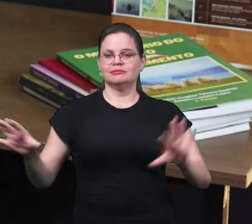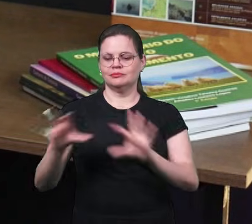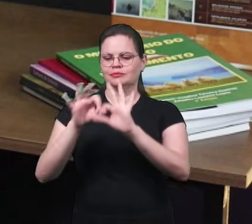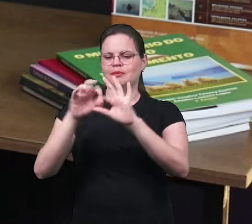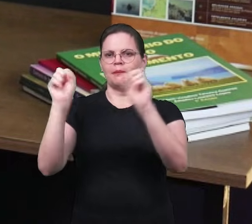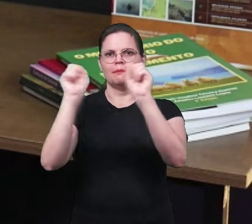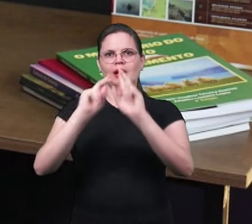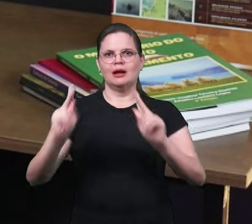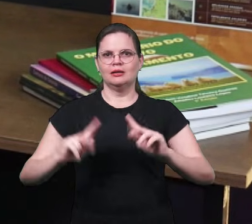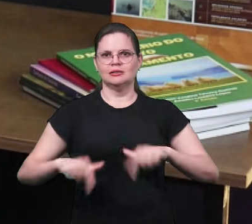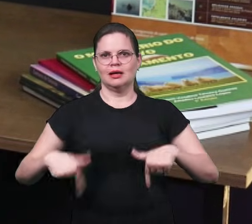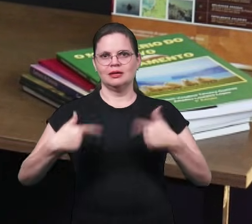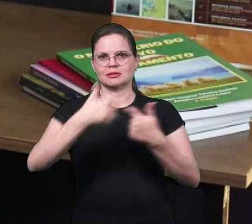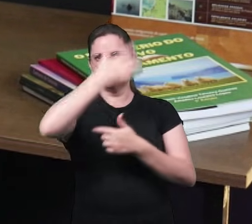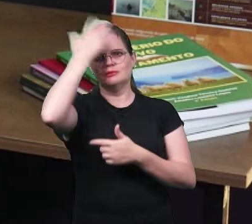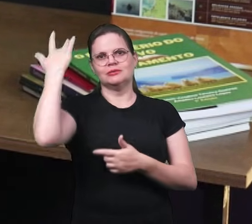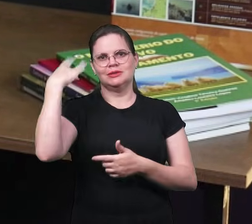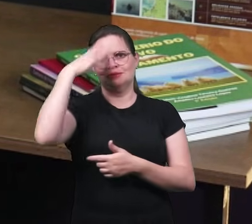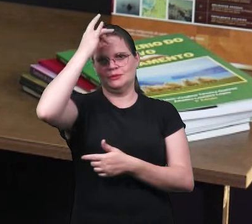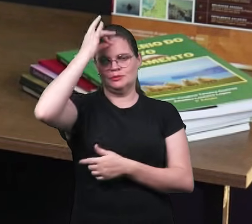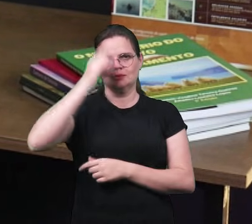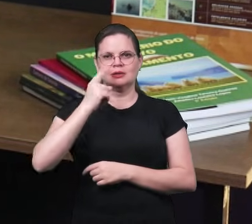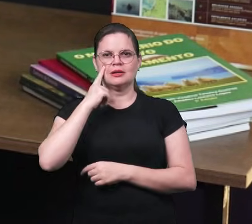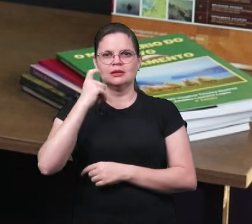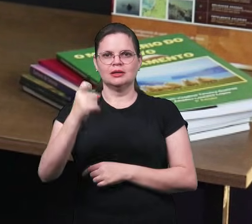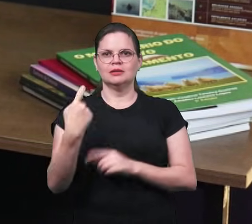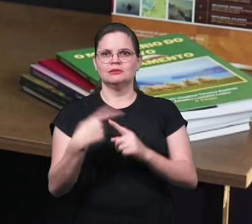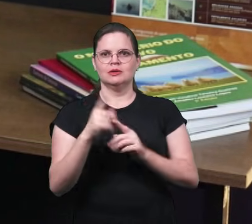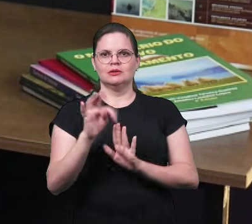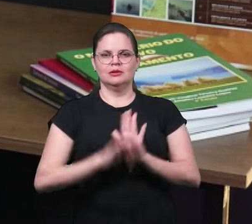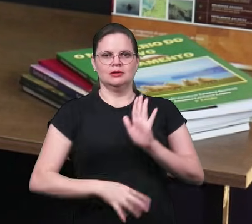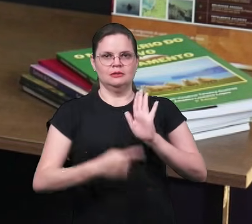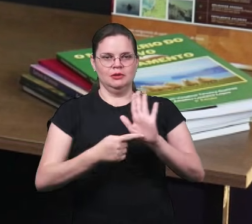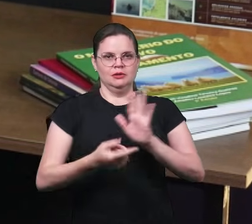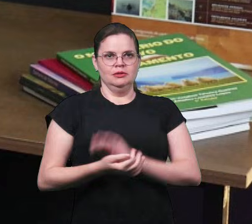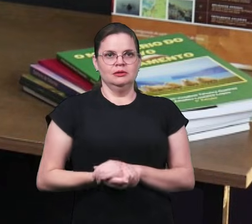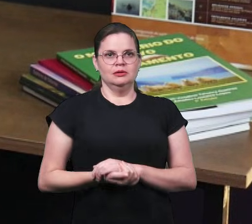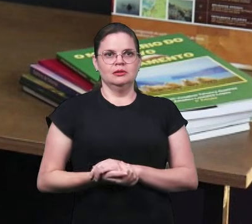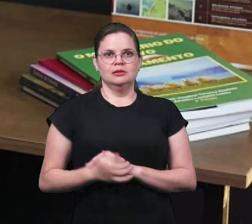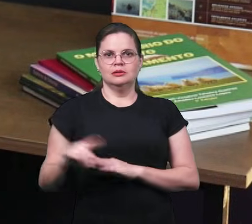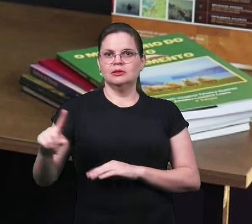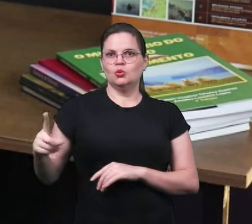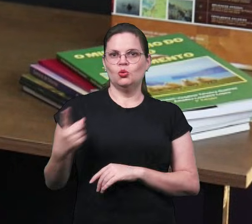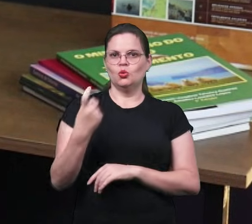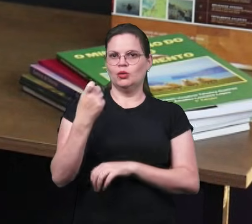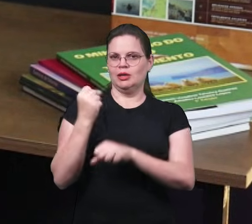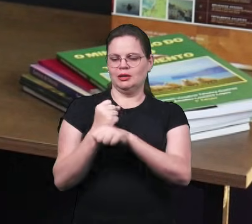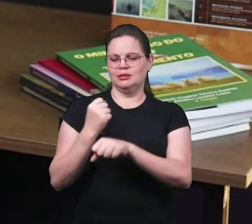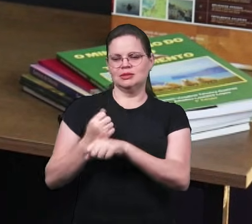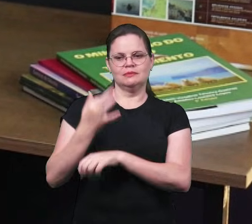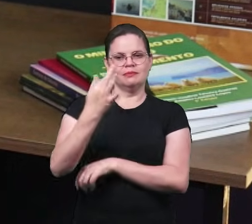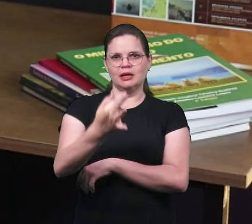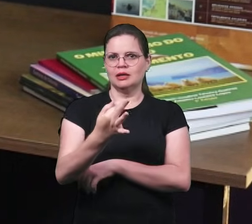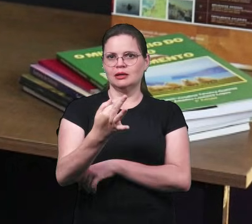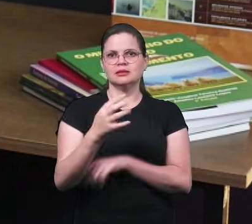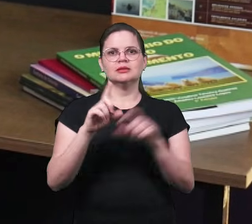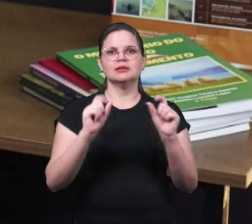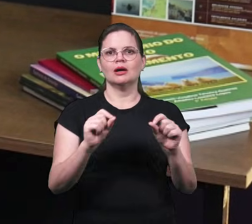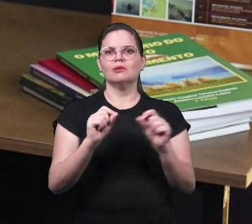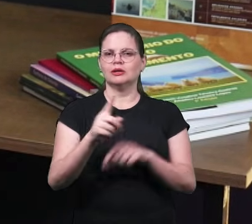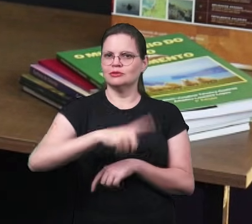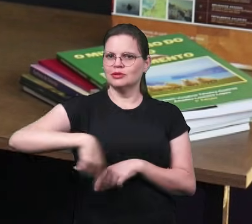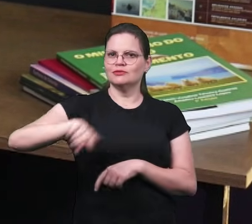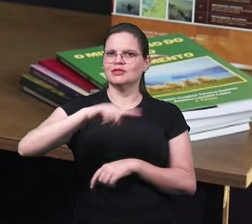da operação do Espírito Santo. E interessante que o texto no verso 4 diz assim, em uma só esperança da vossa